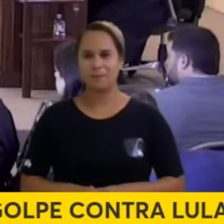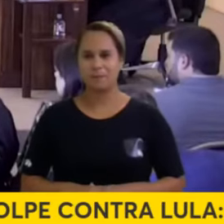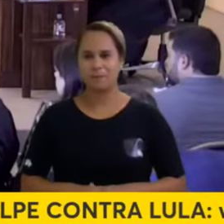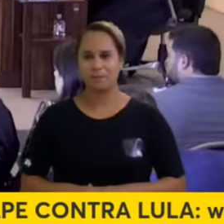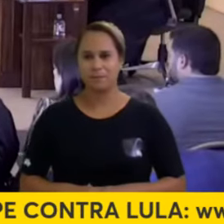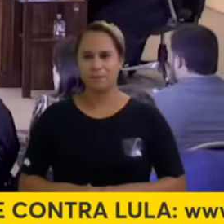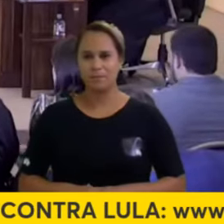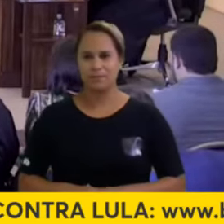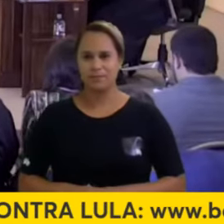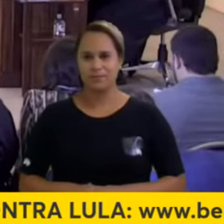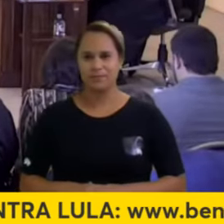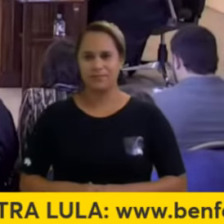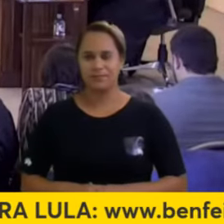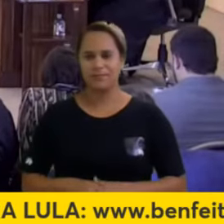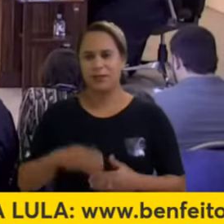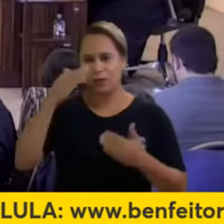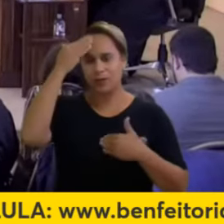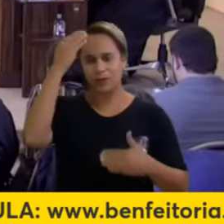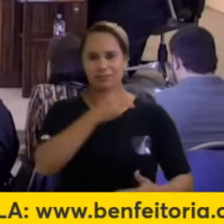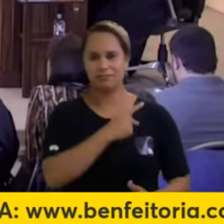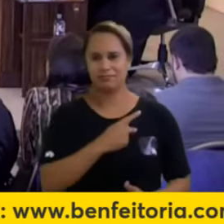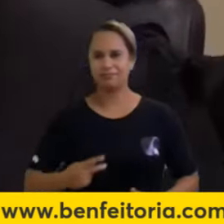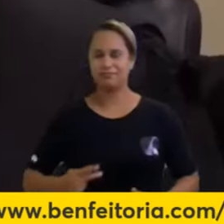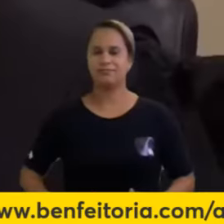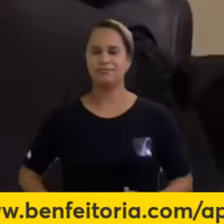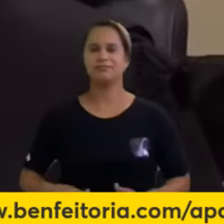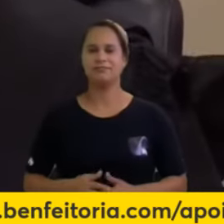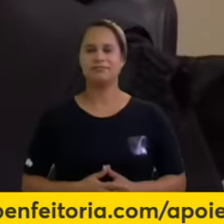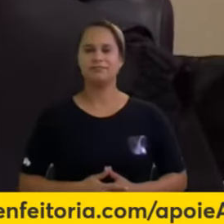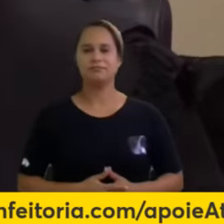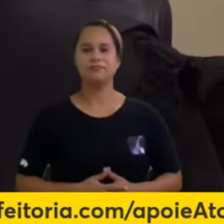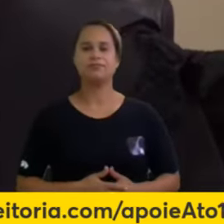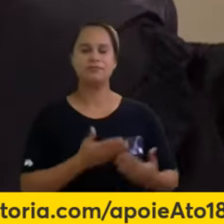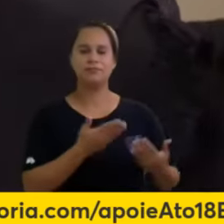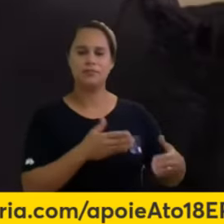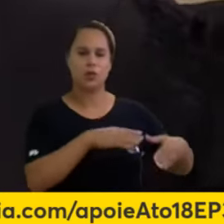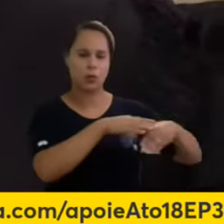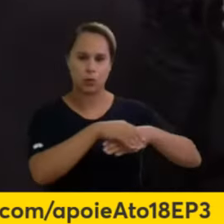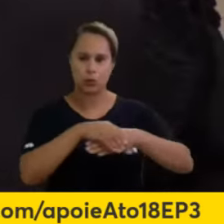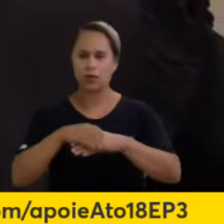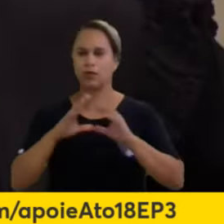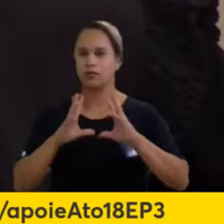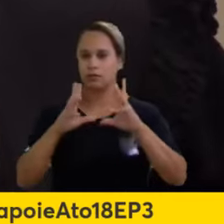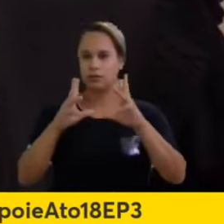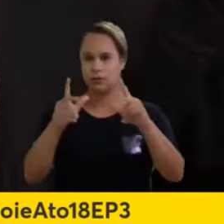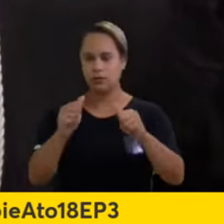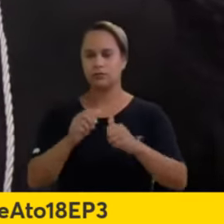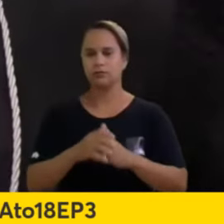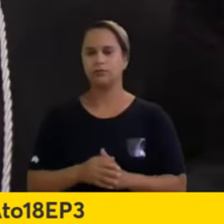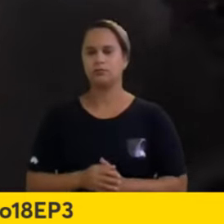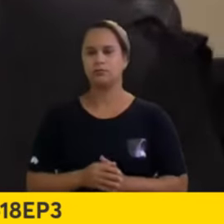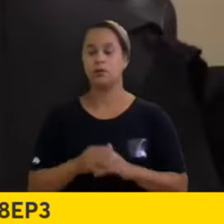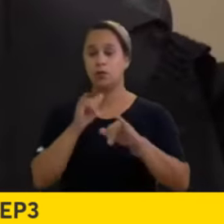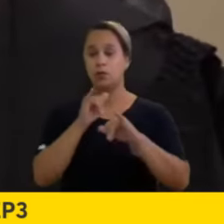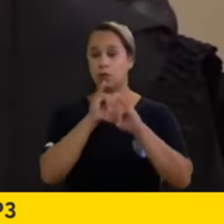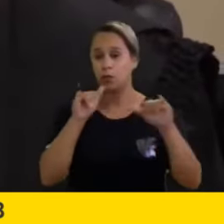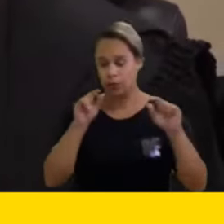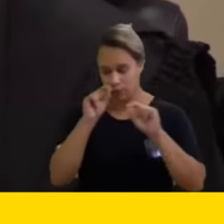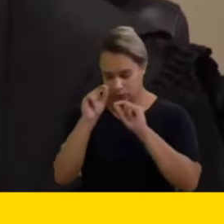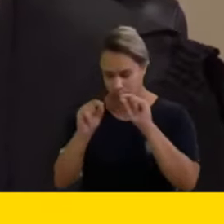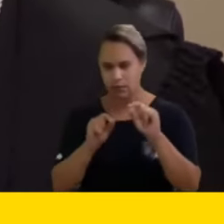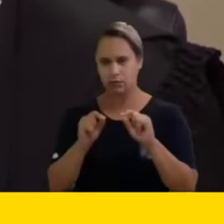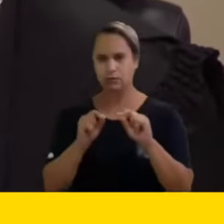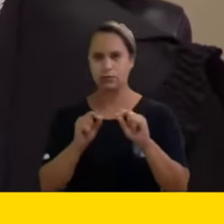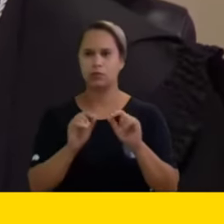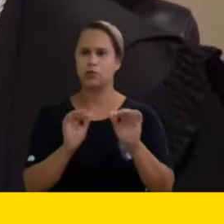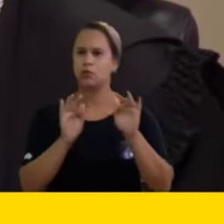Souza obrigado senhor presidente na sua pessoa cumprimento a todos informo queim assim que terminar